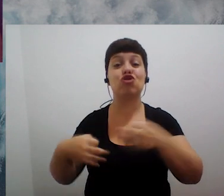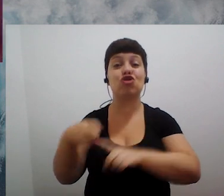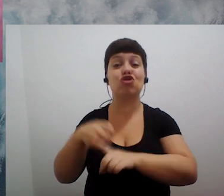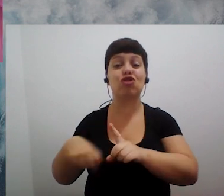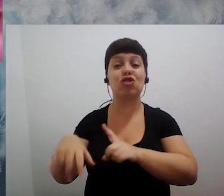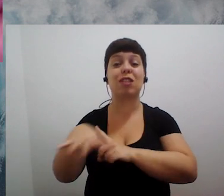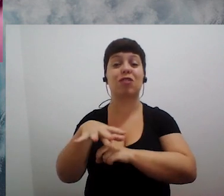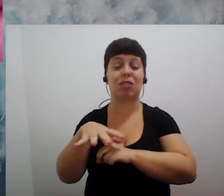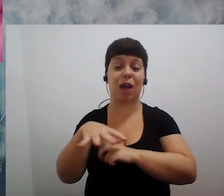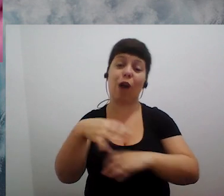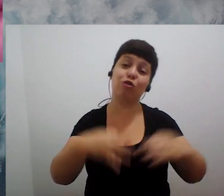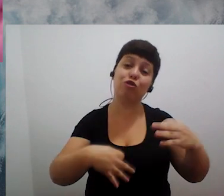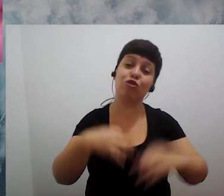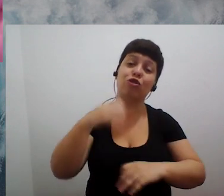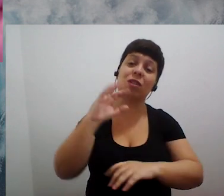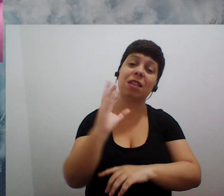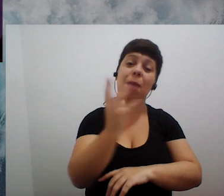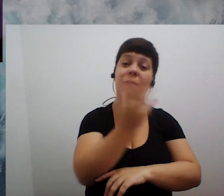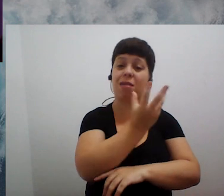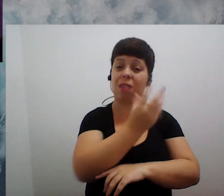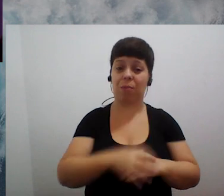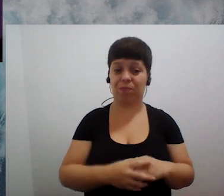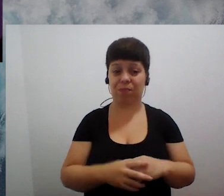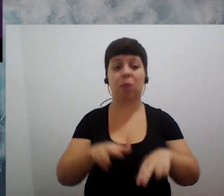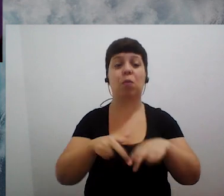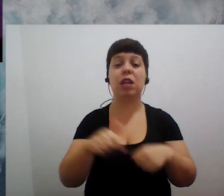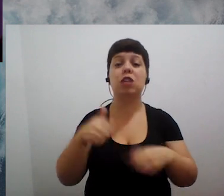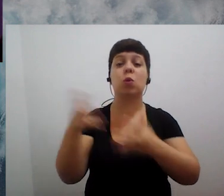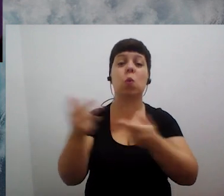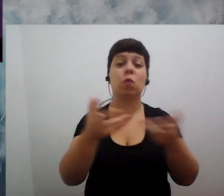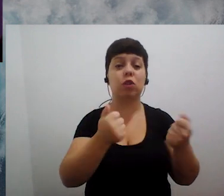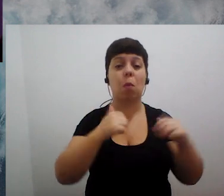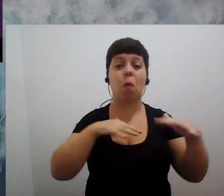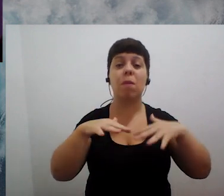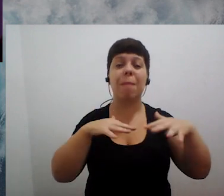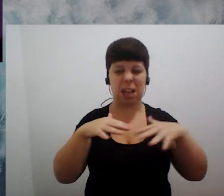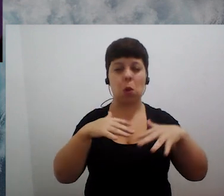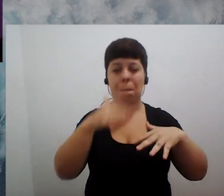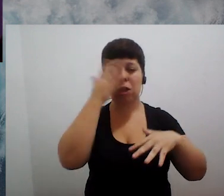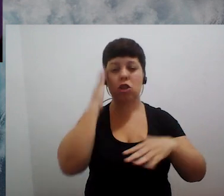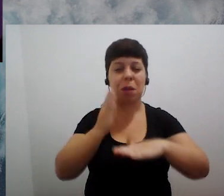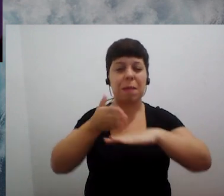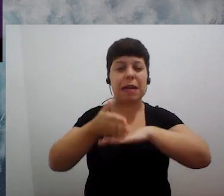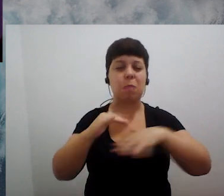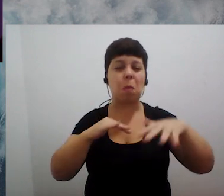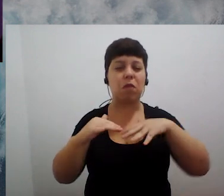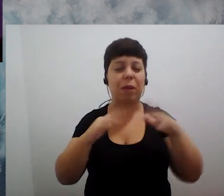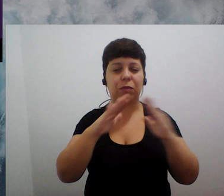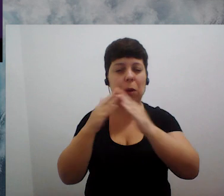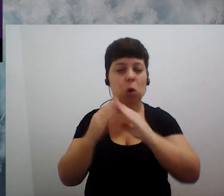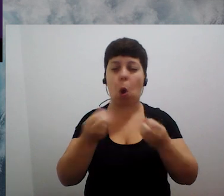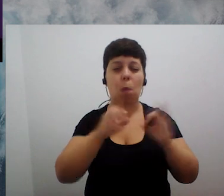chama de justiça social e ambiental. Para isso, vamos dialogar com alguns membros de movimentos em favelas e falar sobre